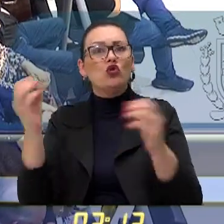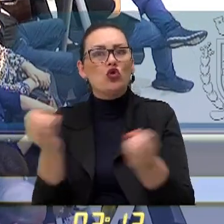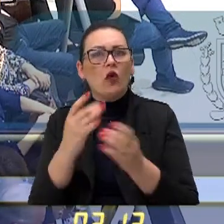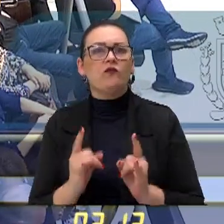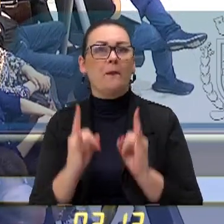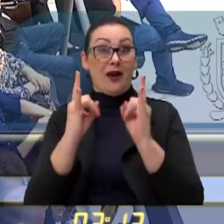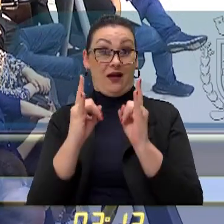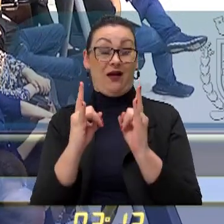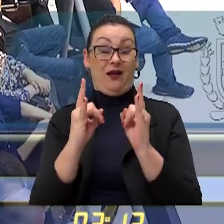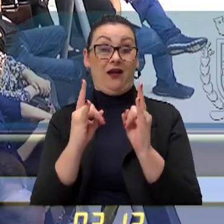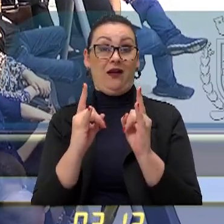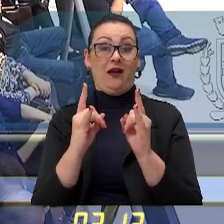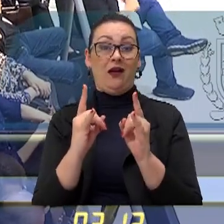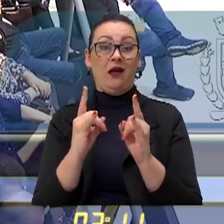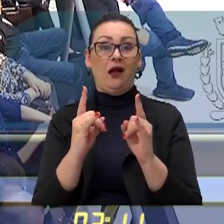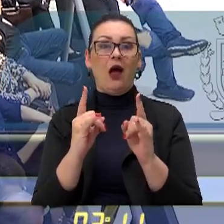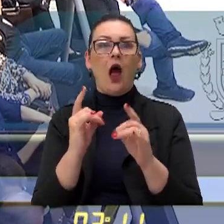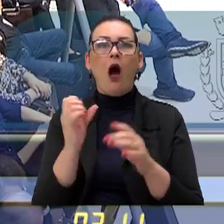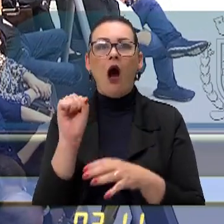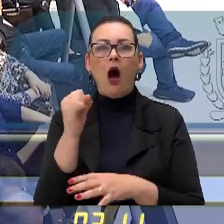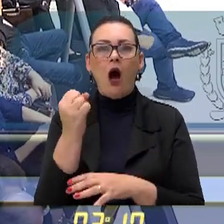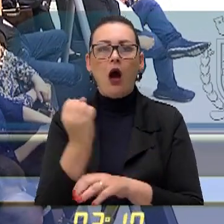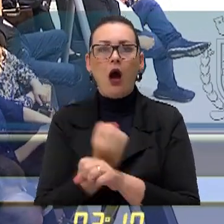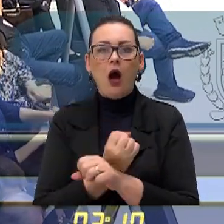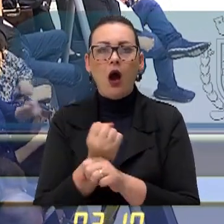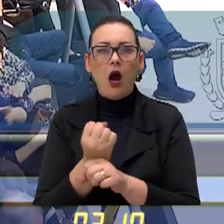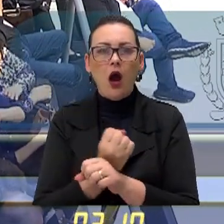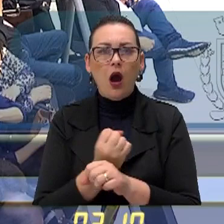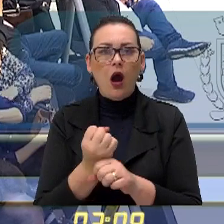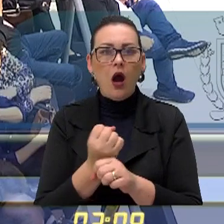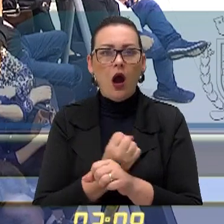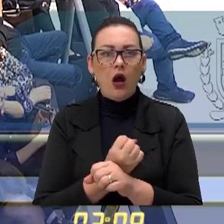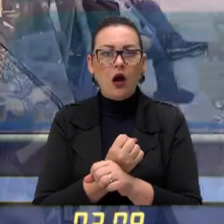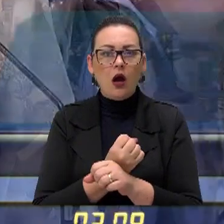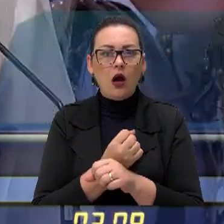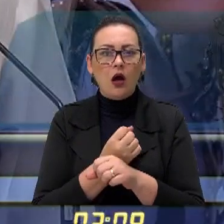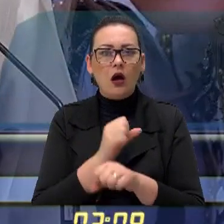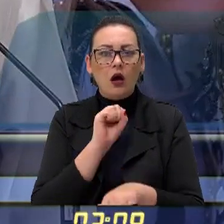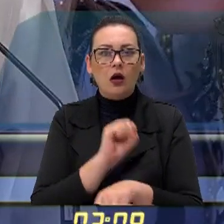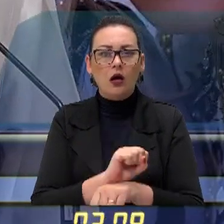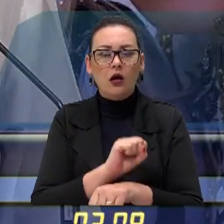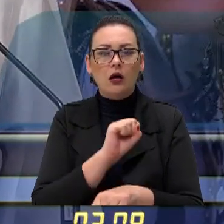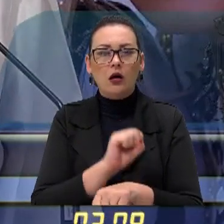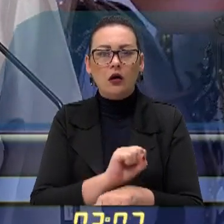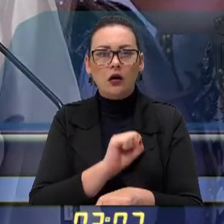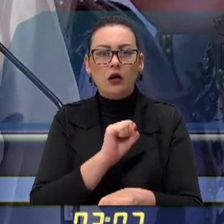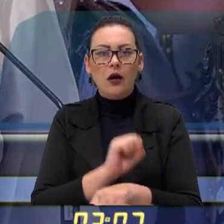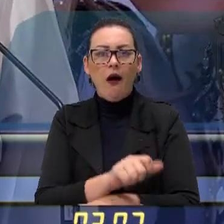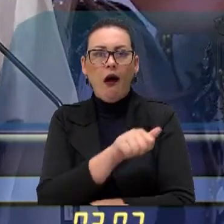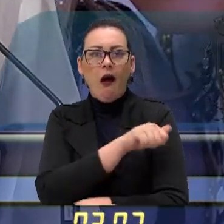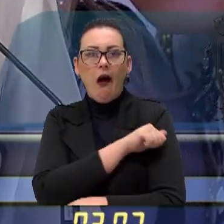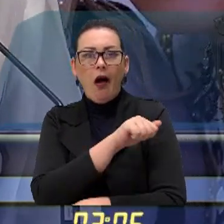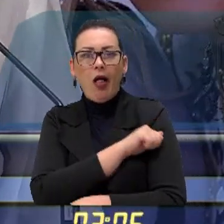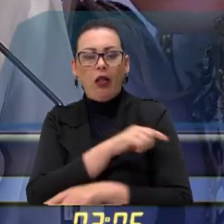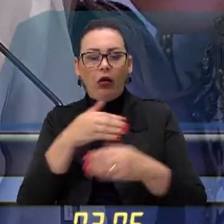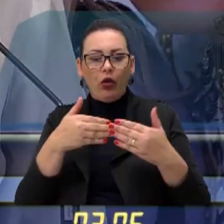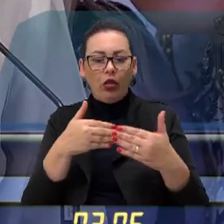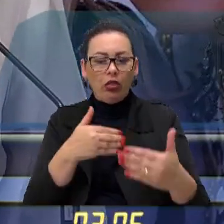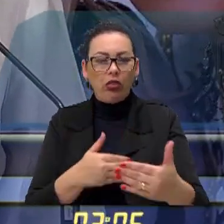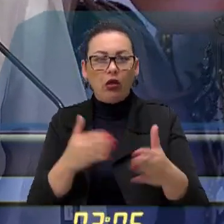novo prédio. E lá se vão 8 anos de improviso. alunos no